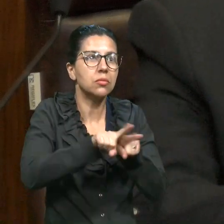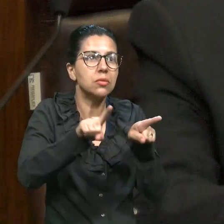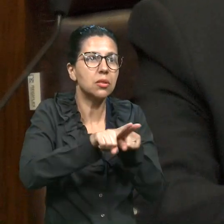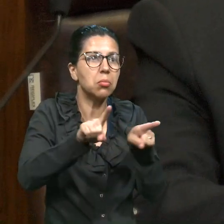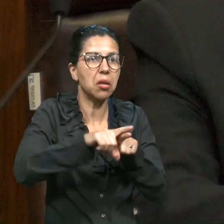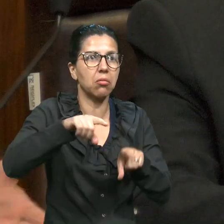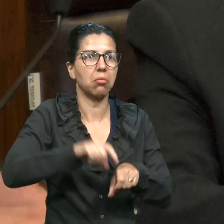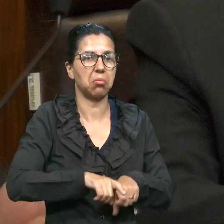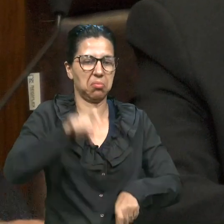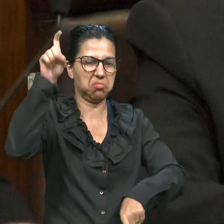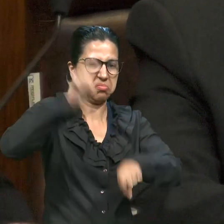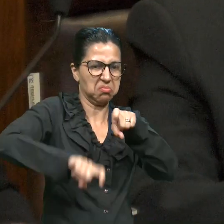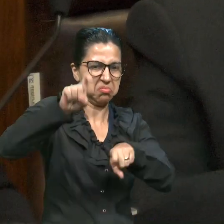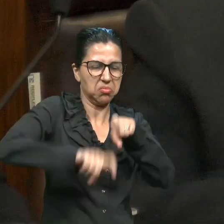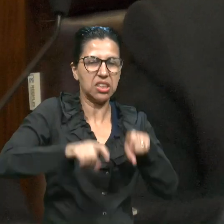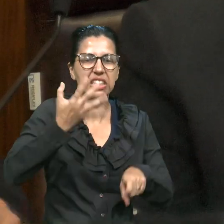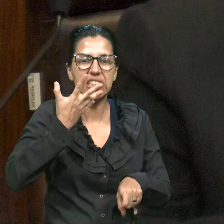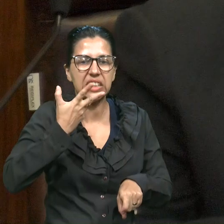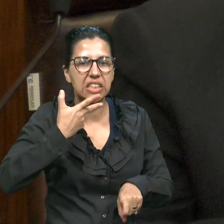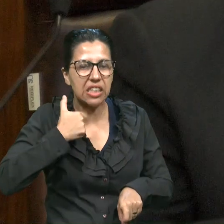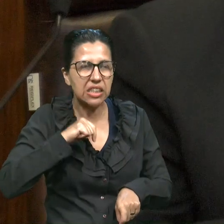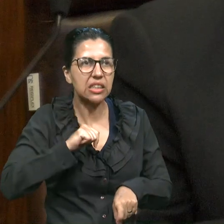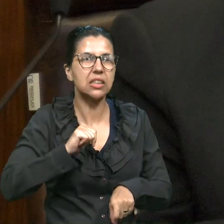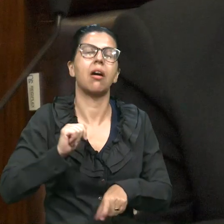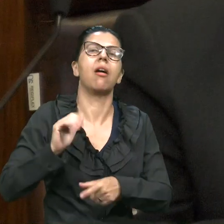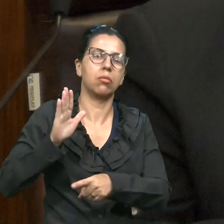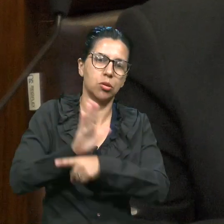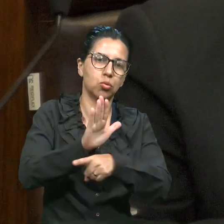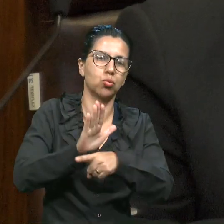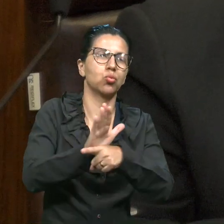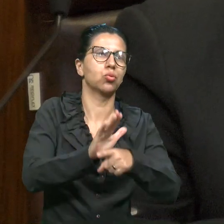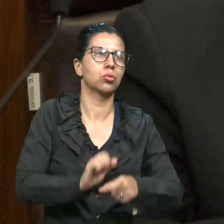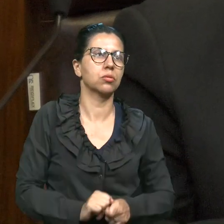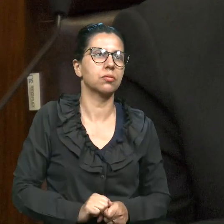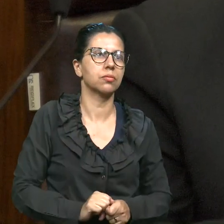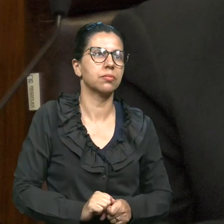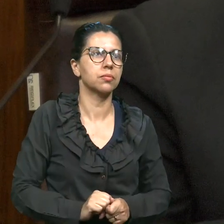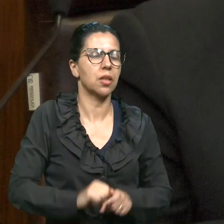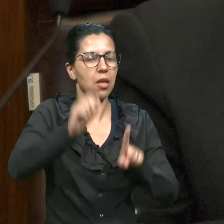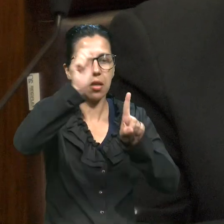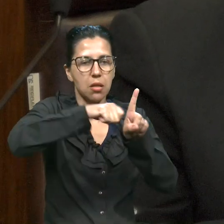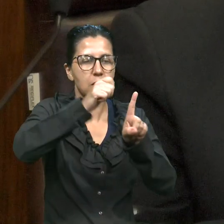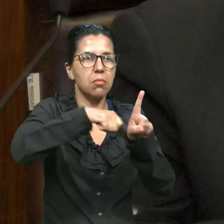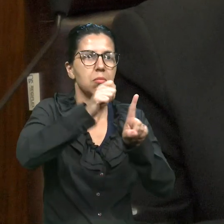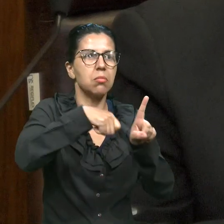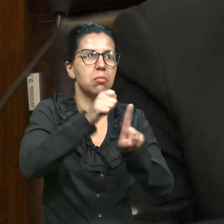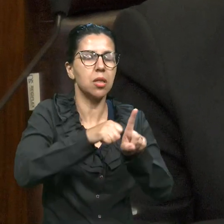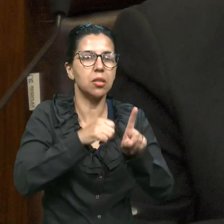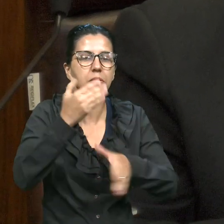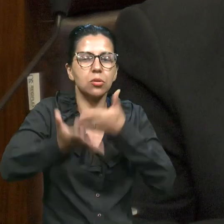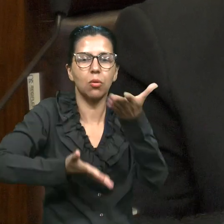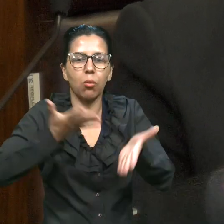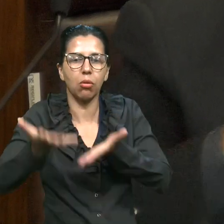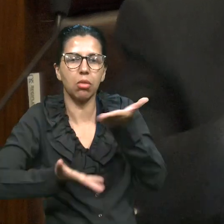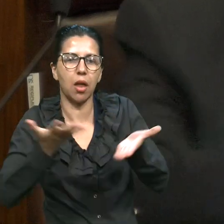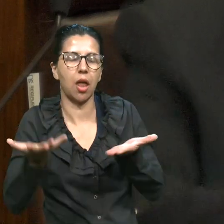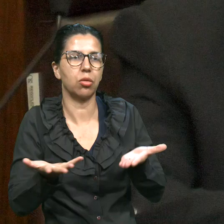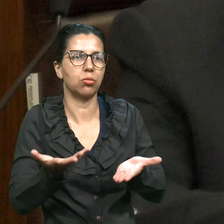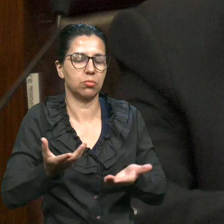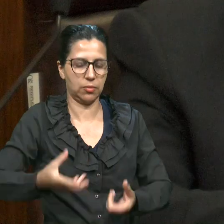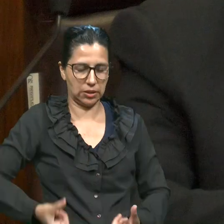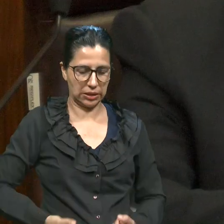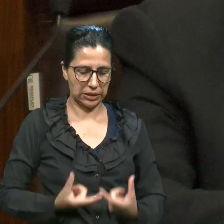e Exploração Sexual Infanto-Juvenil. E em todo o mês de prevenção e educação ao combate ao câncer de